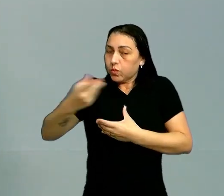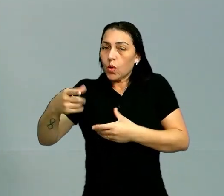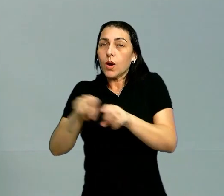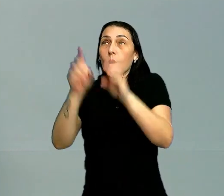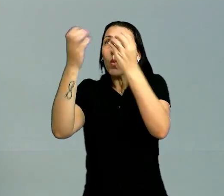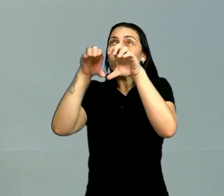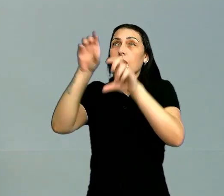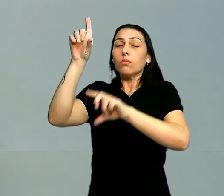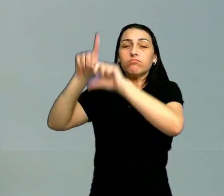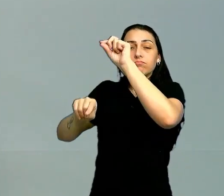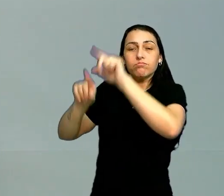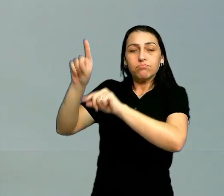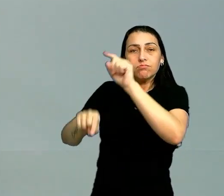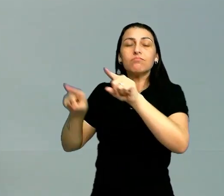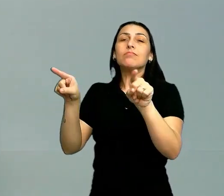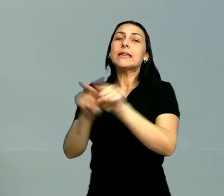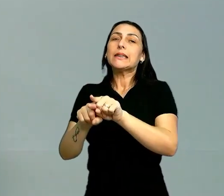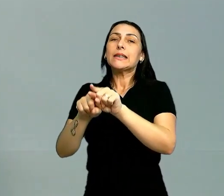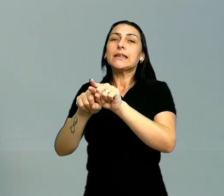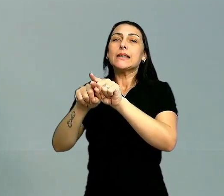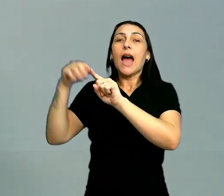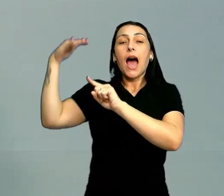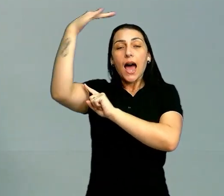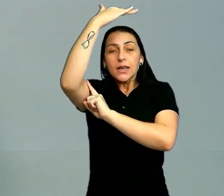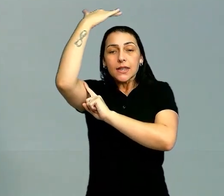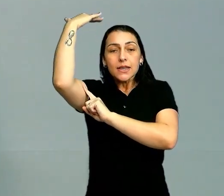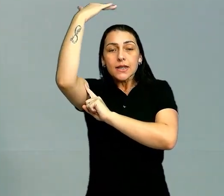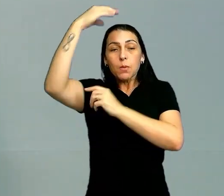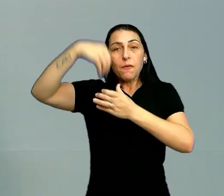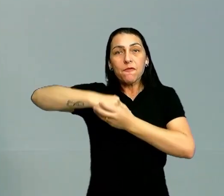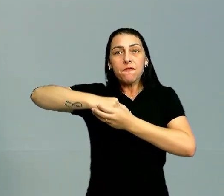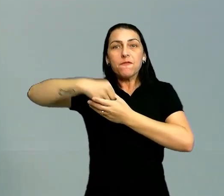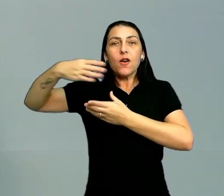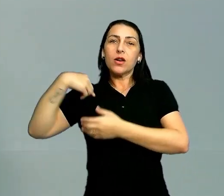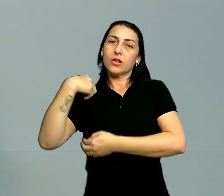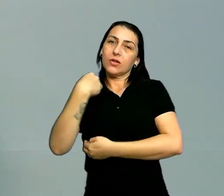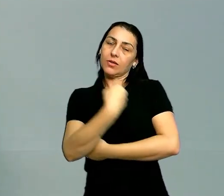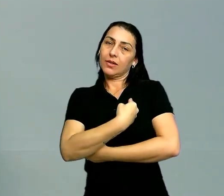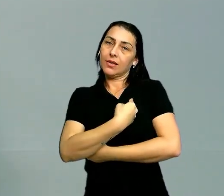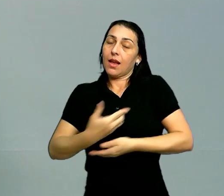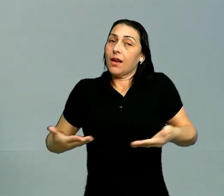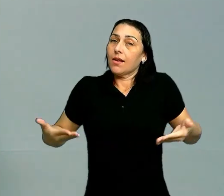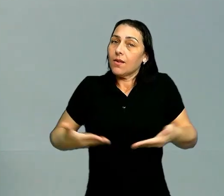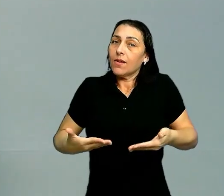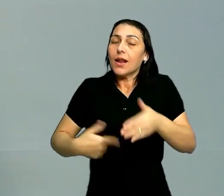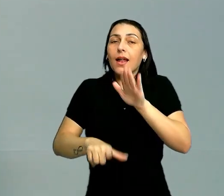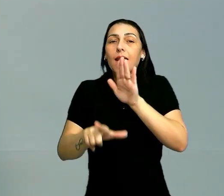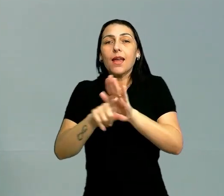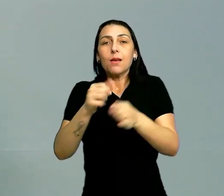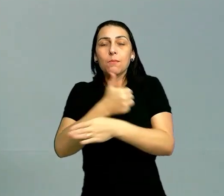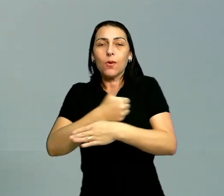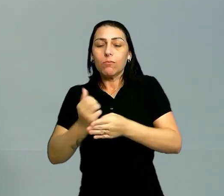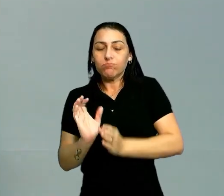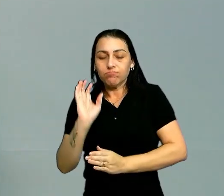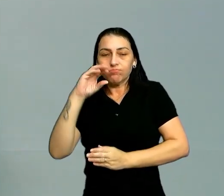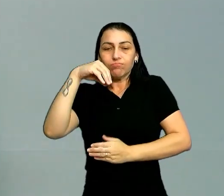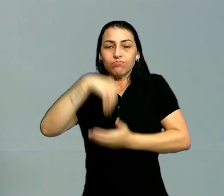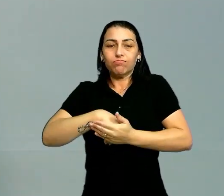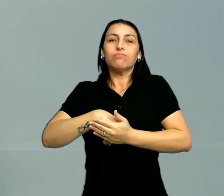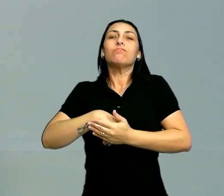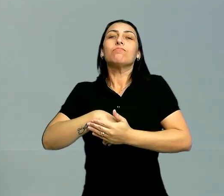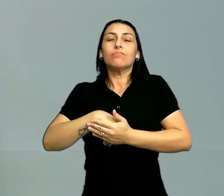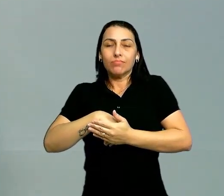céu estrelado, ele está acima de nós, ele está fora de nós. Agora, a lei moral, ela está dentro